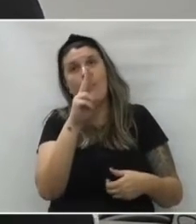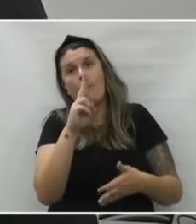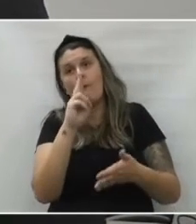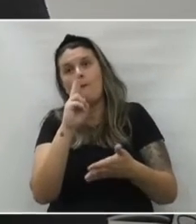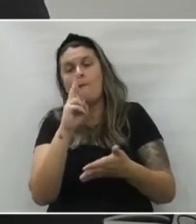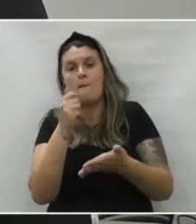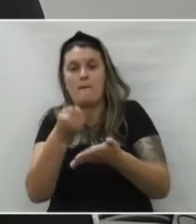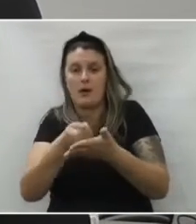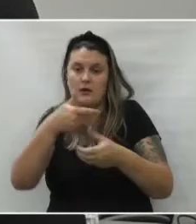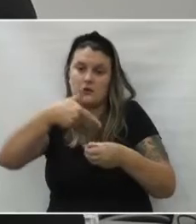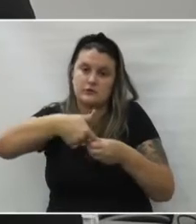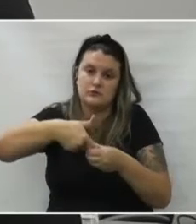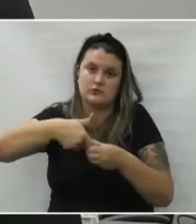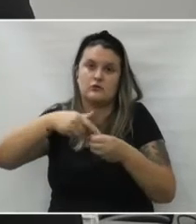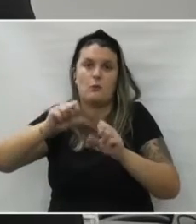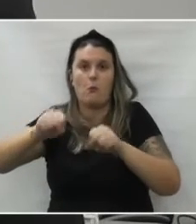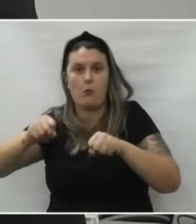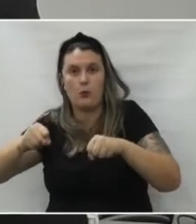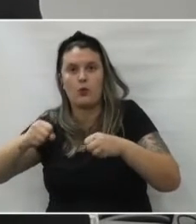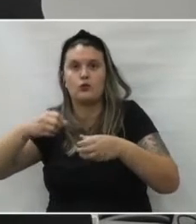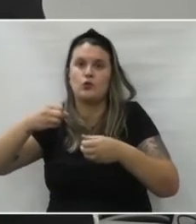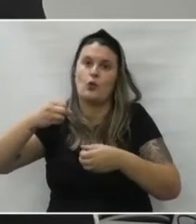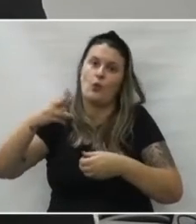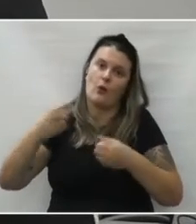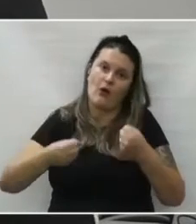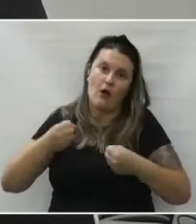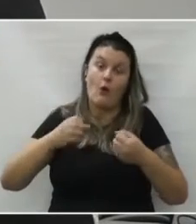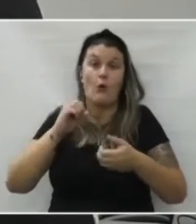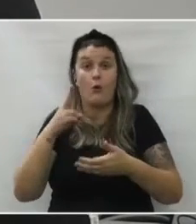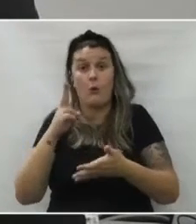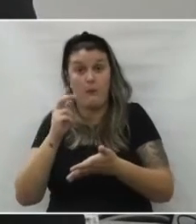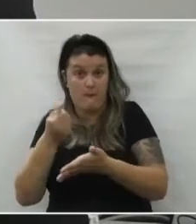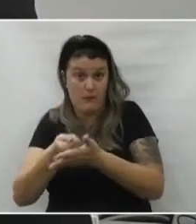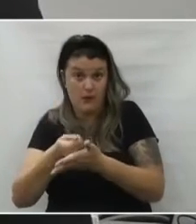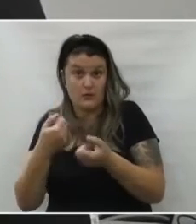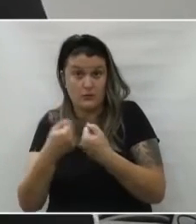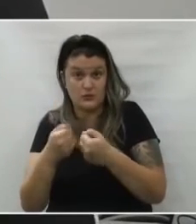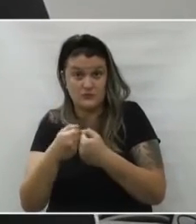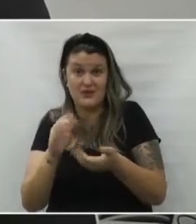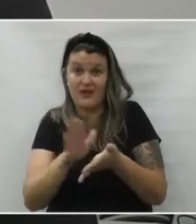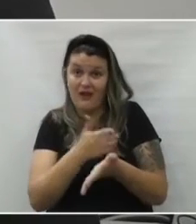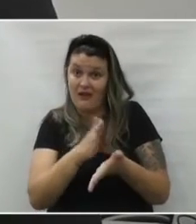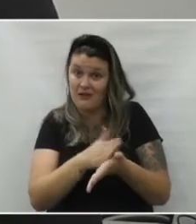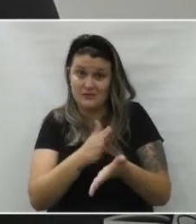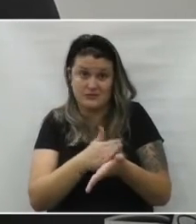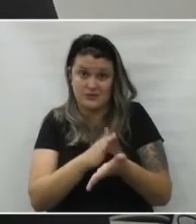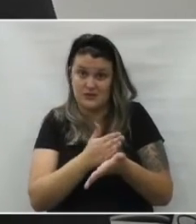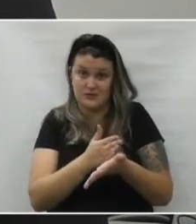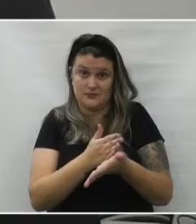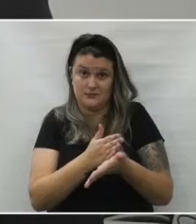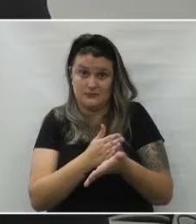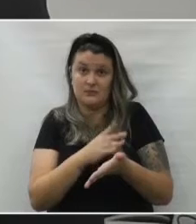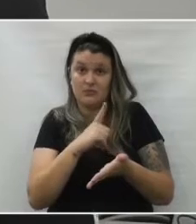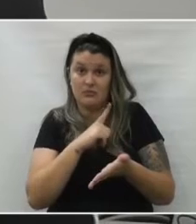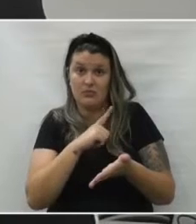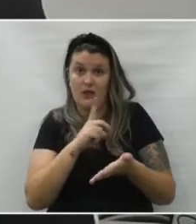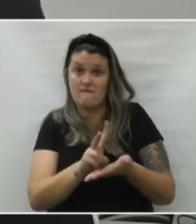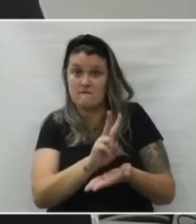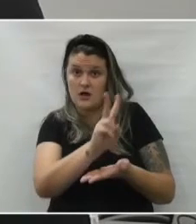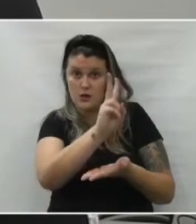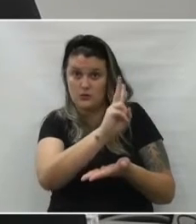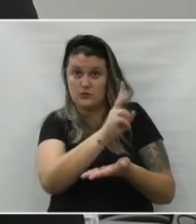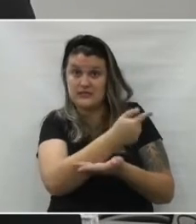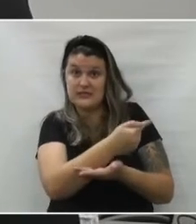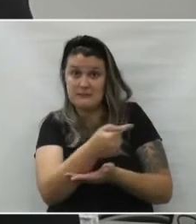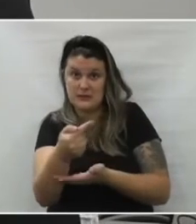próprio, seja com a motocicleta, seja com o próprio coletivo urbano, ele já gasta com a passagem, ou já tem um custo durante a